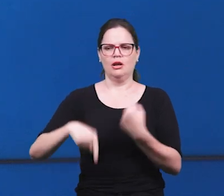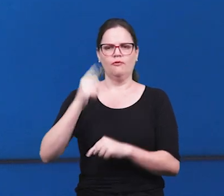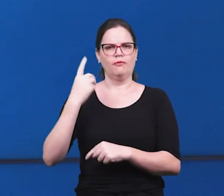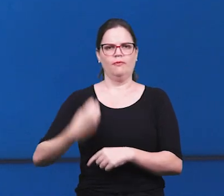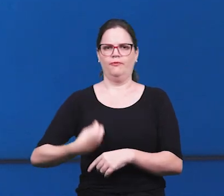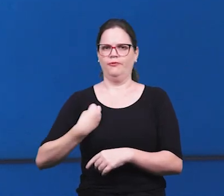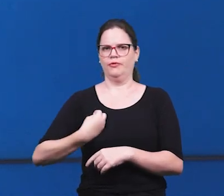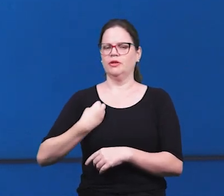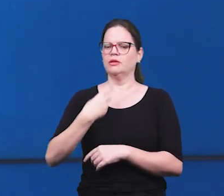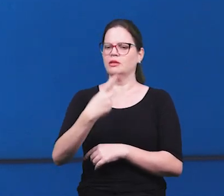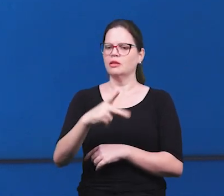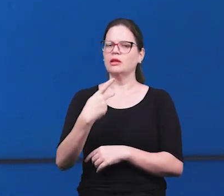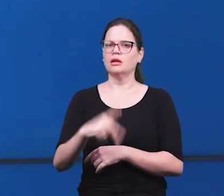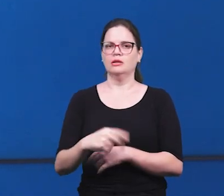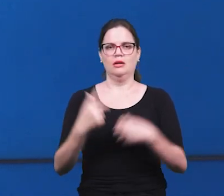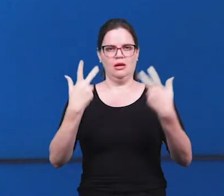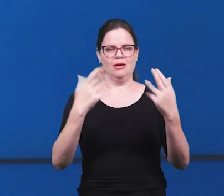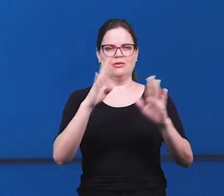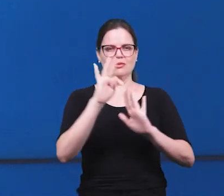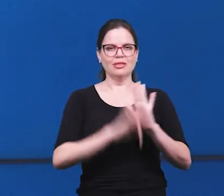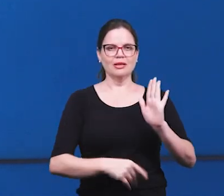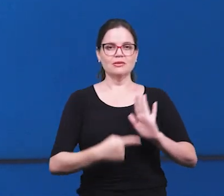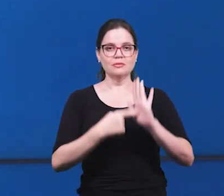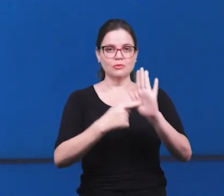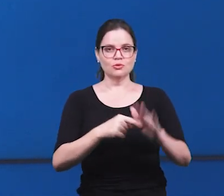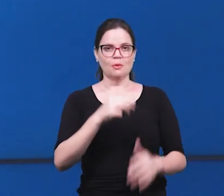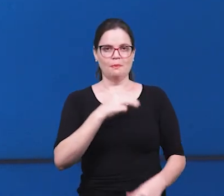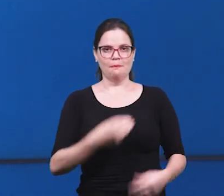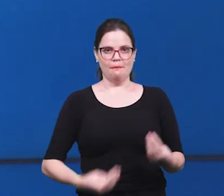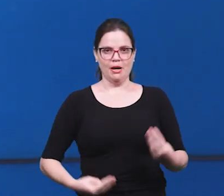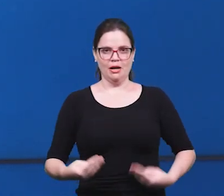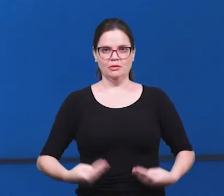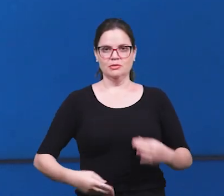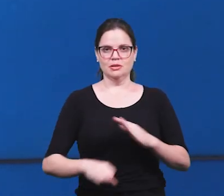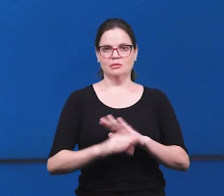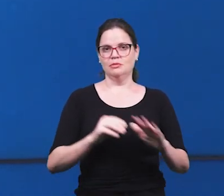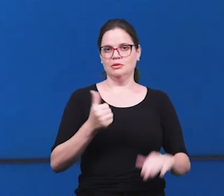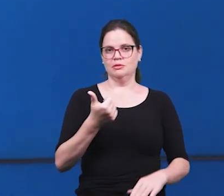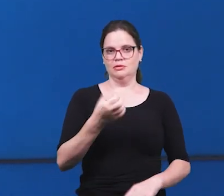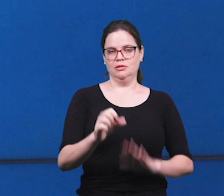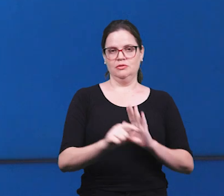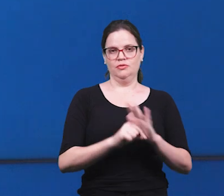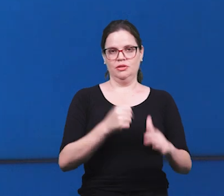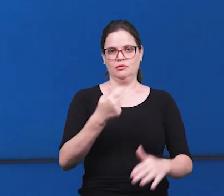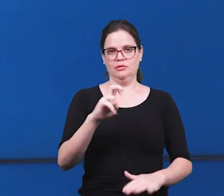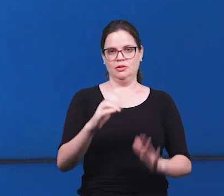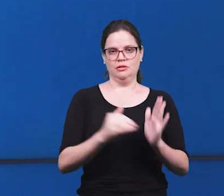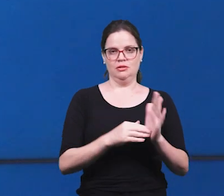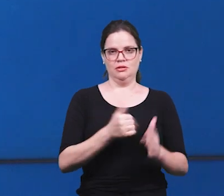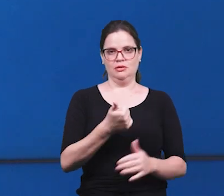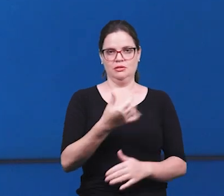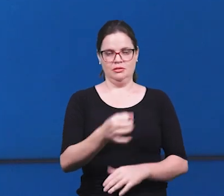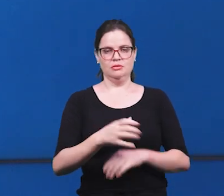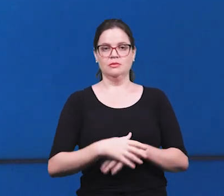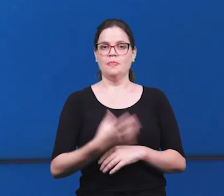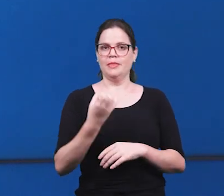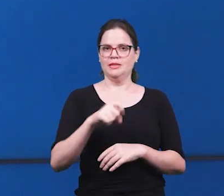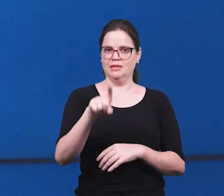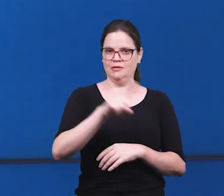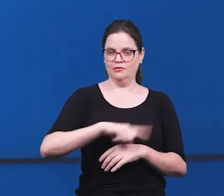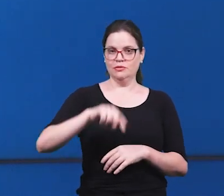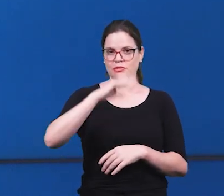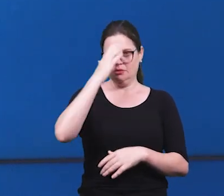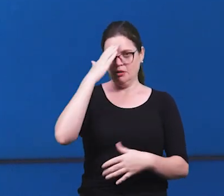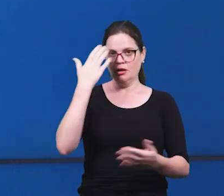muito bem colocado a irmã aqui nos textos, né? De Marcos capítulo 16, verso 15 e 16. Quer dizer, quem for